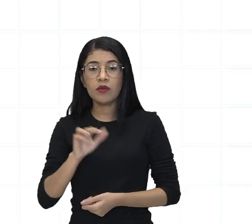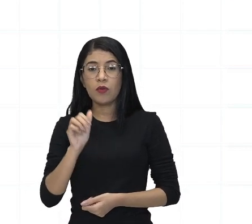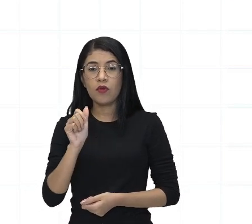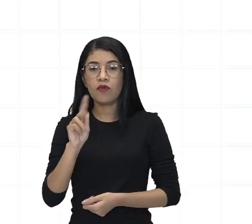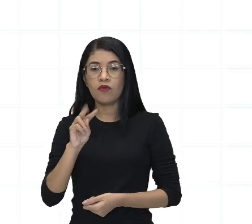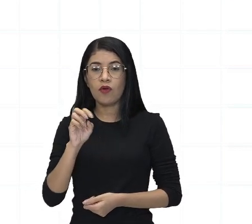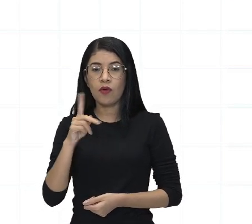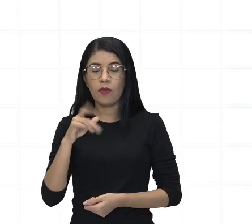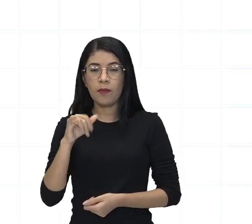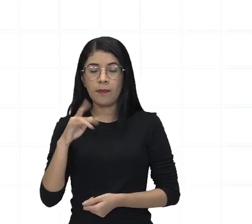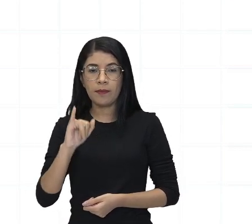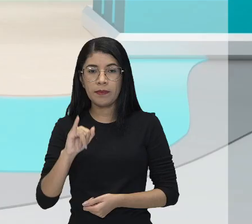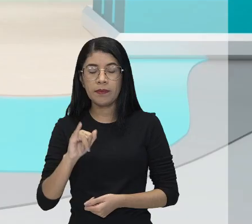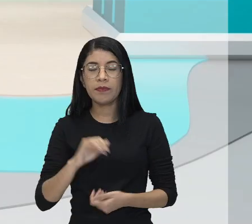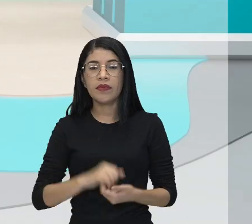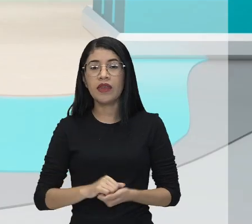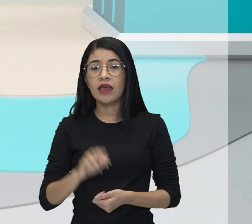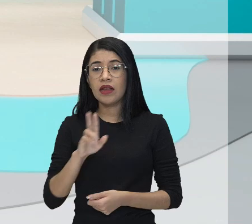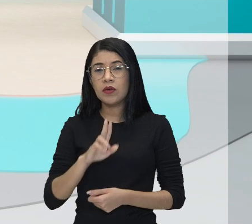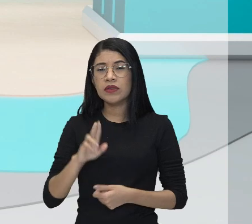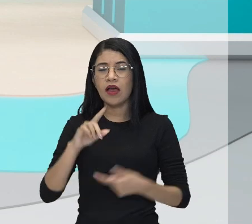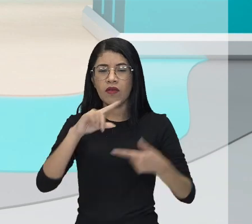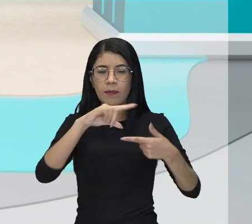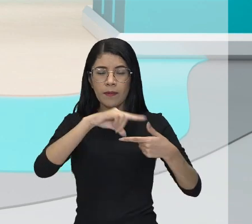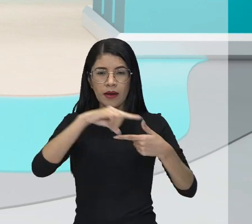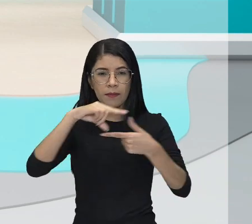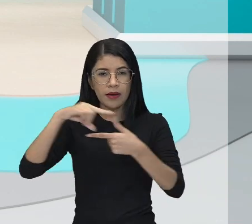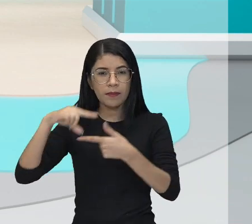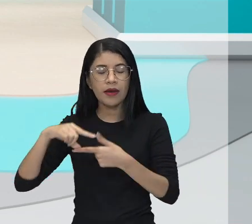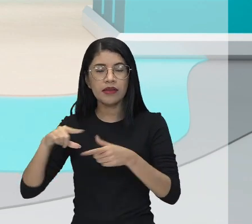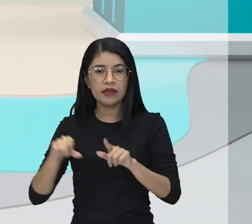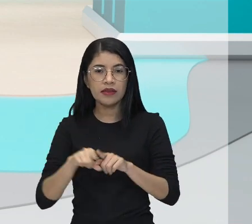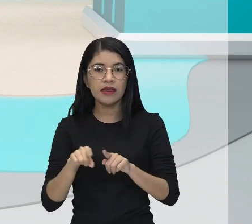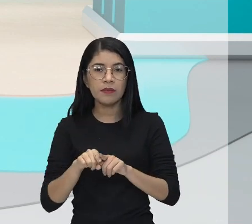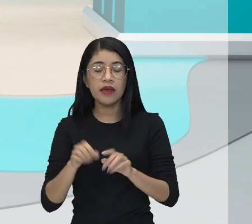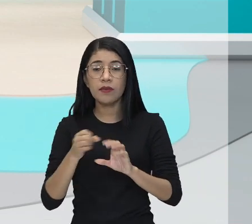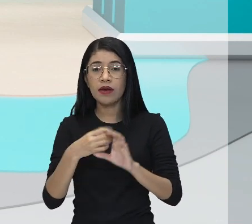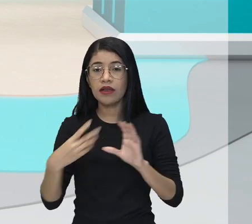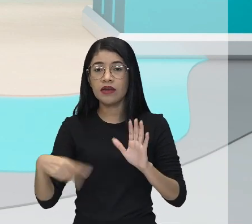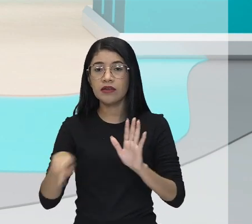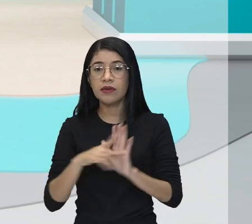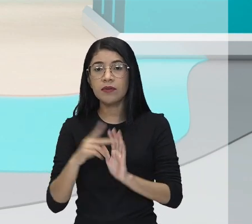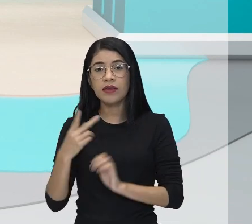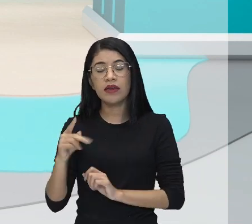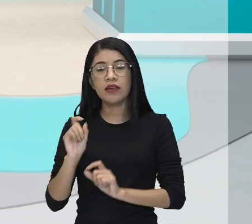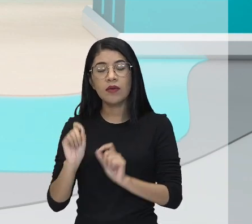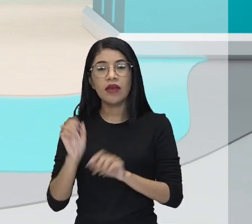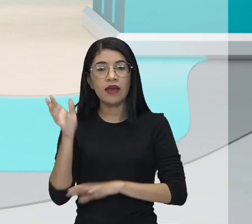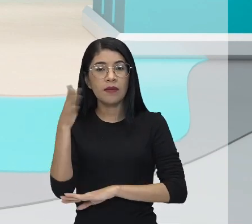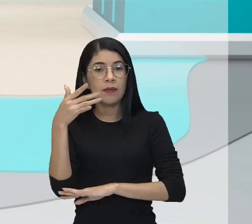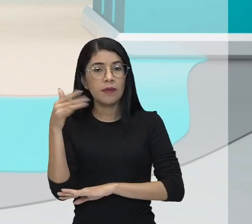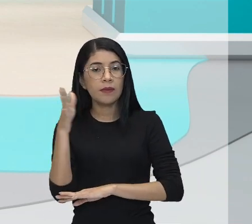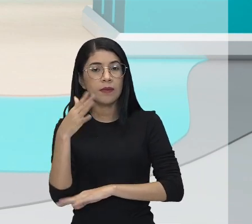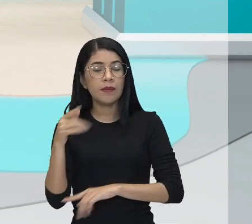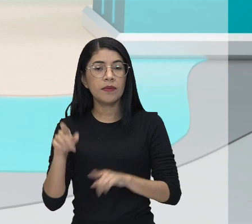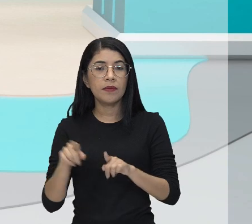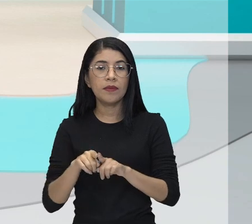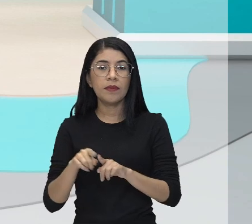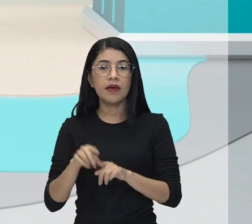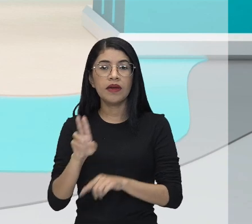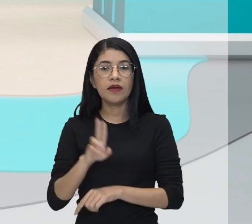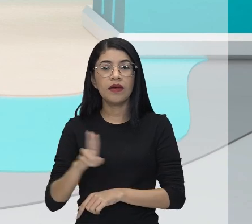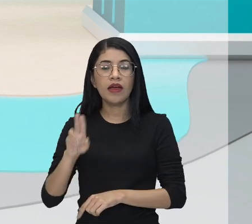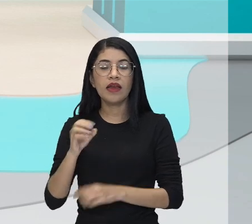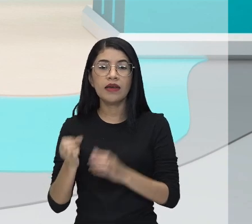Vulpi, utilizava muitas figuras geométricas e também uma característica era as bandeirinhas, e ele também produzia